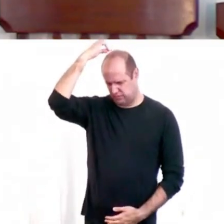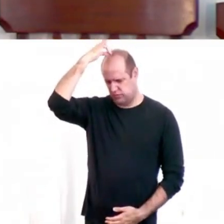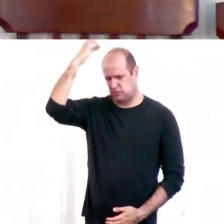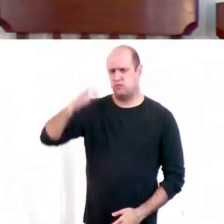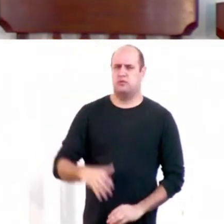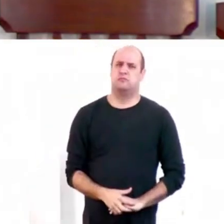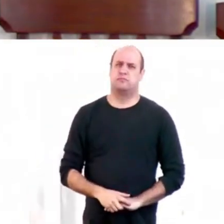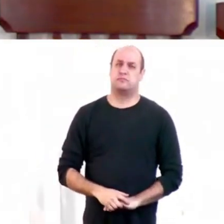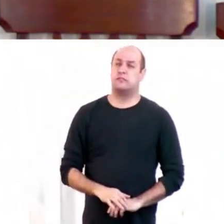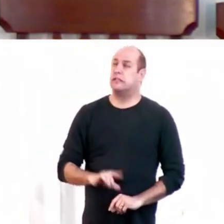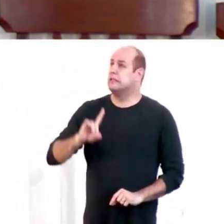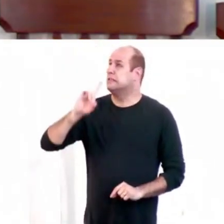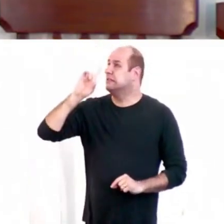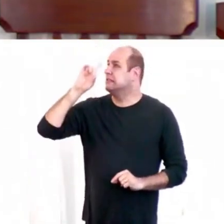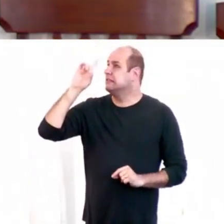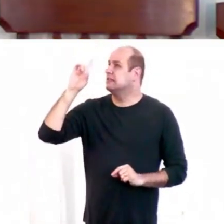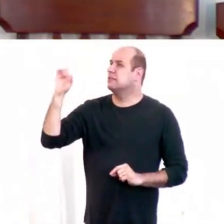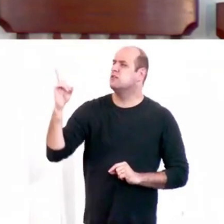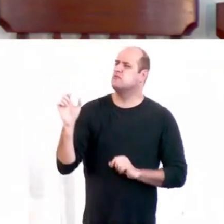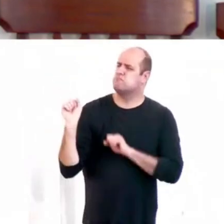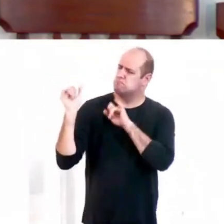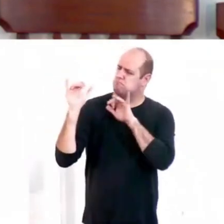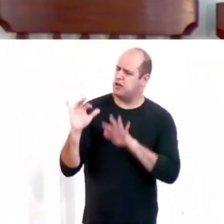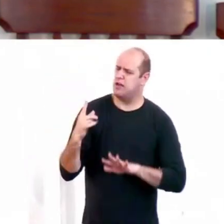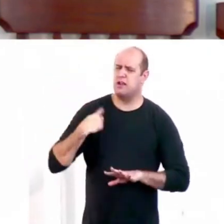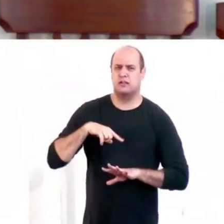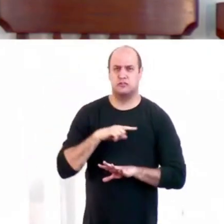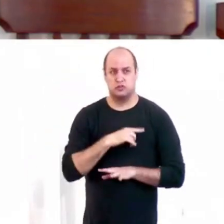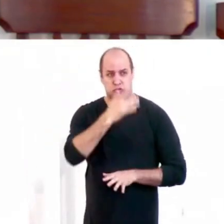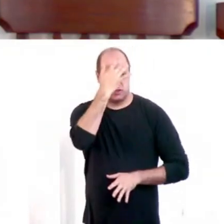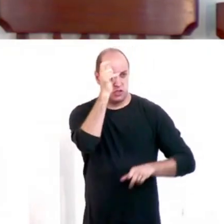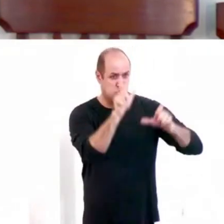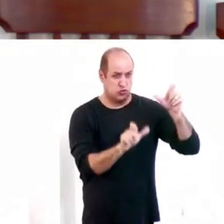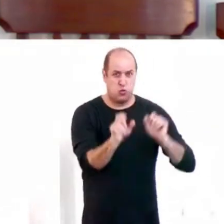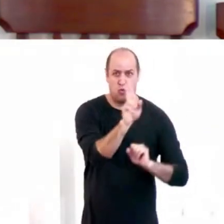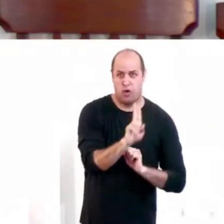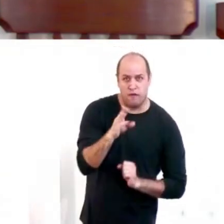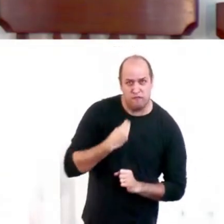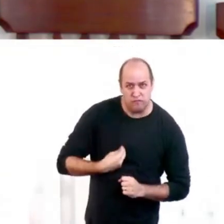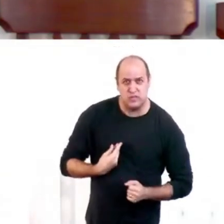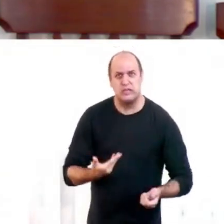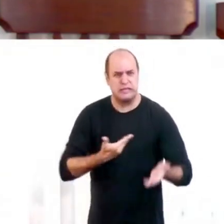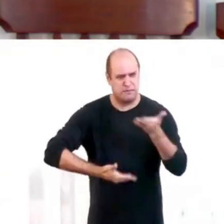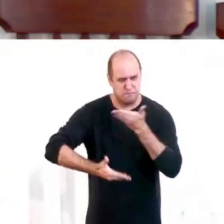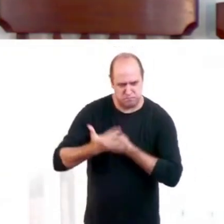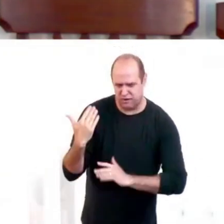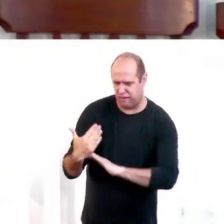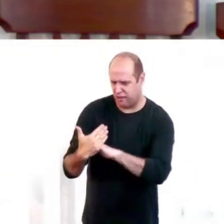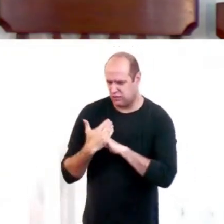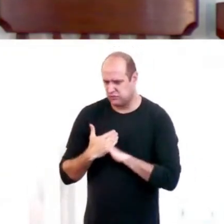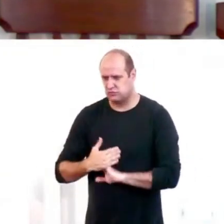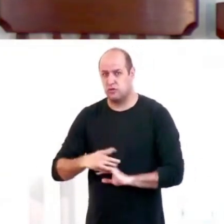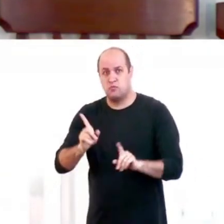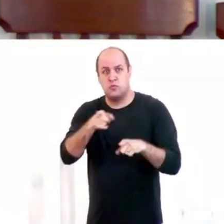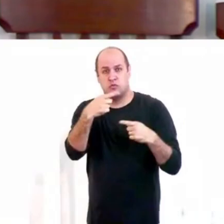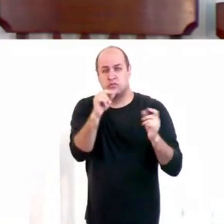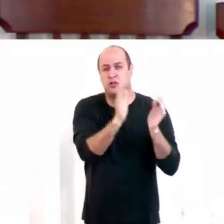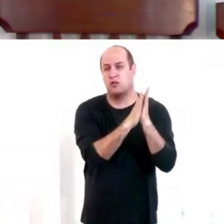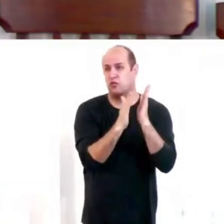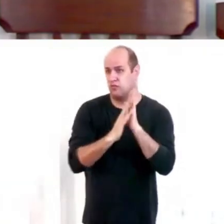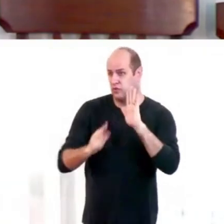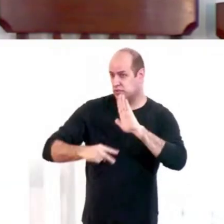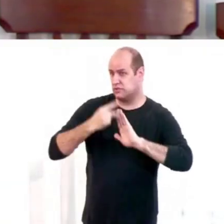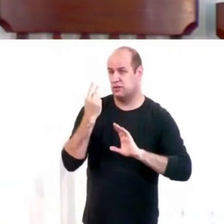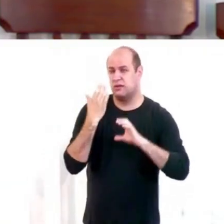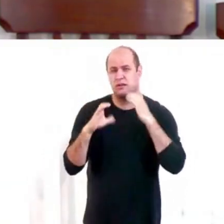Deus tem sido o nosso provedor através dos irmãos, Deus tem sido bondoso. A segunda música do louvor que foi cantada me